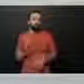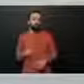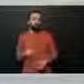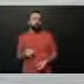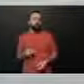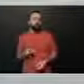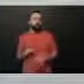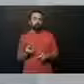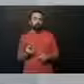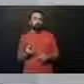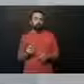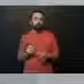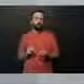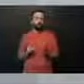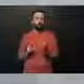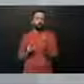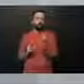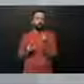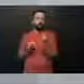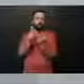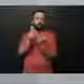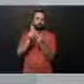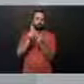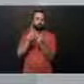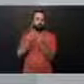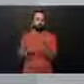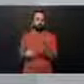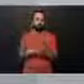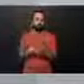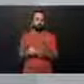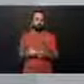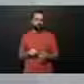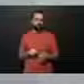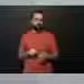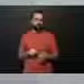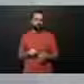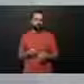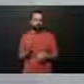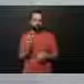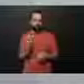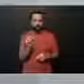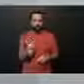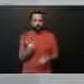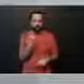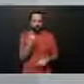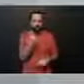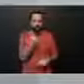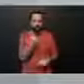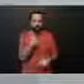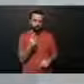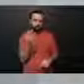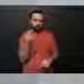As unidades, muito bem, que são um total de 6. Então, vamos contar juntos? 1,